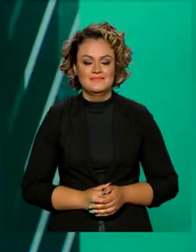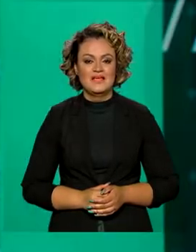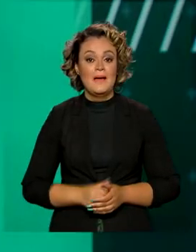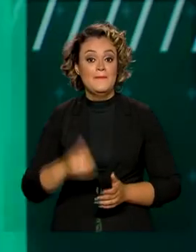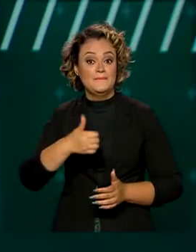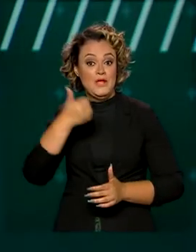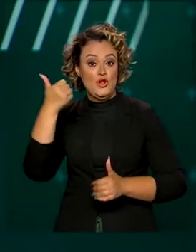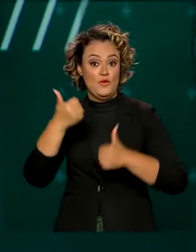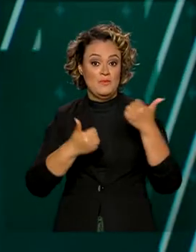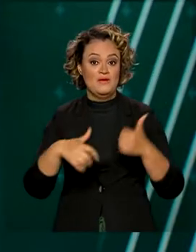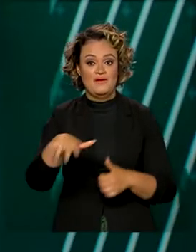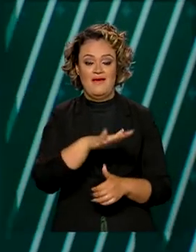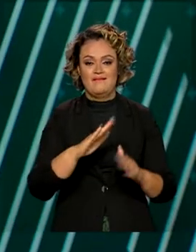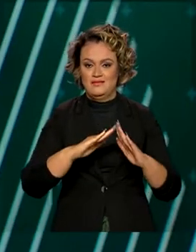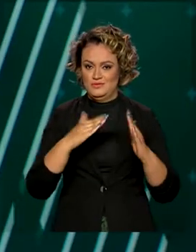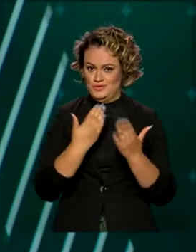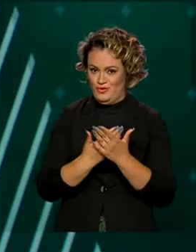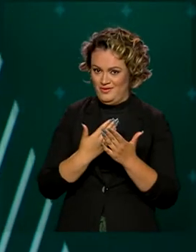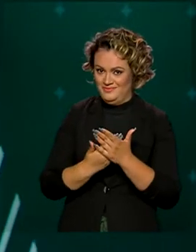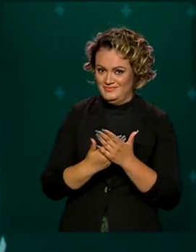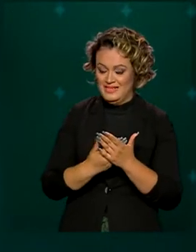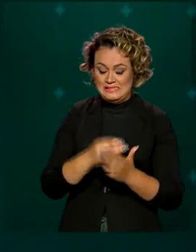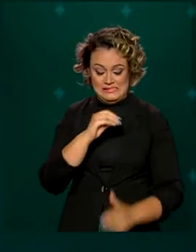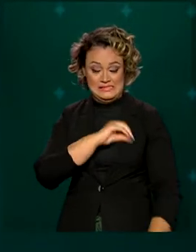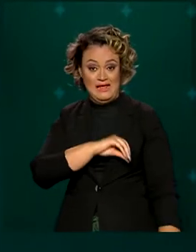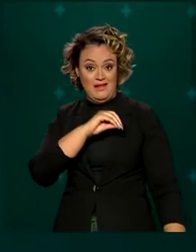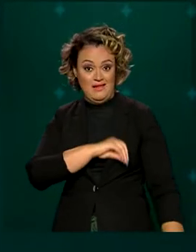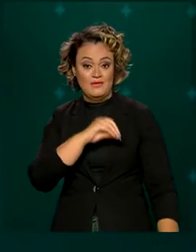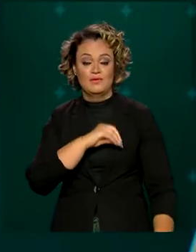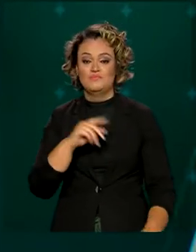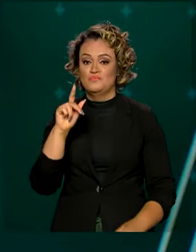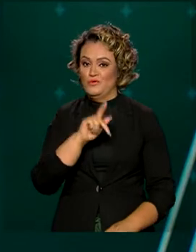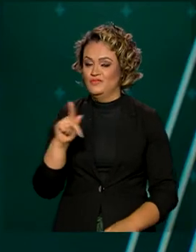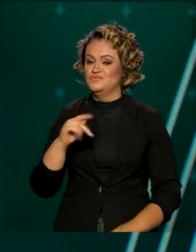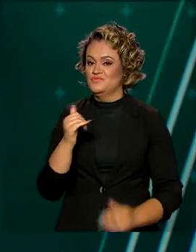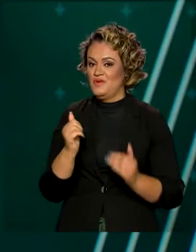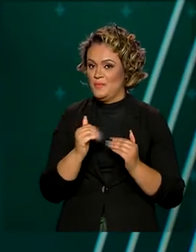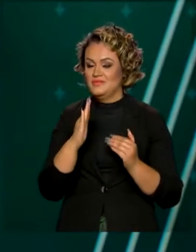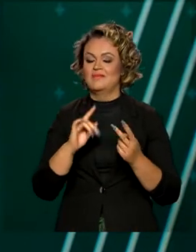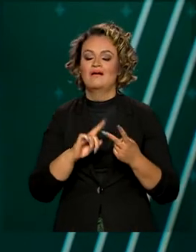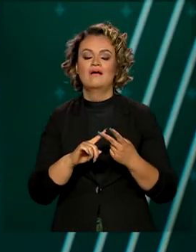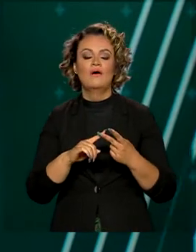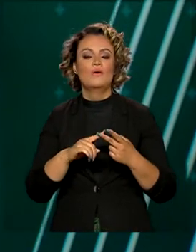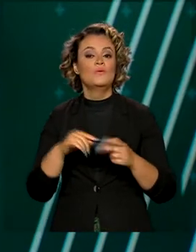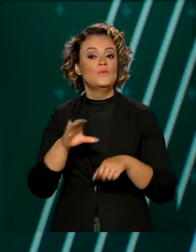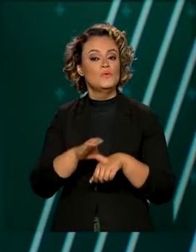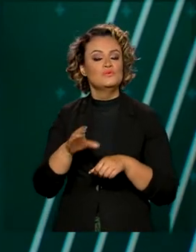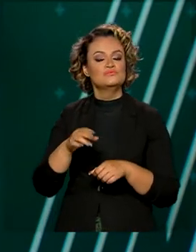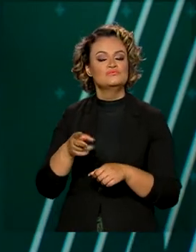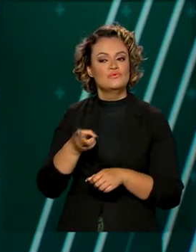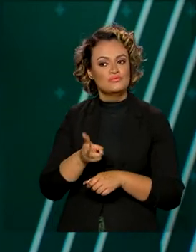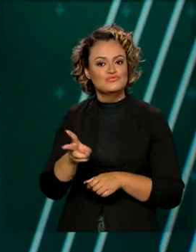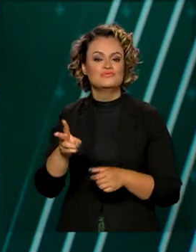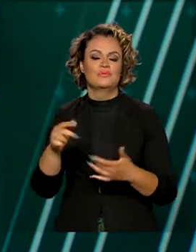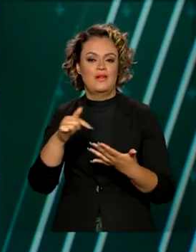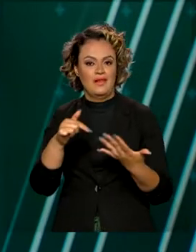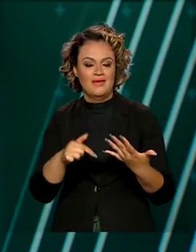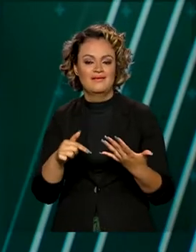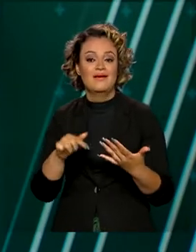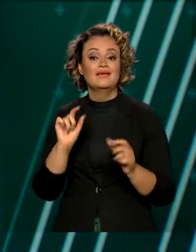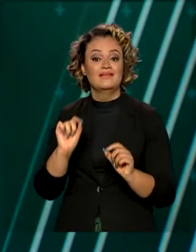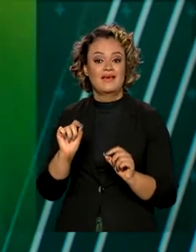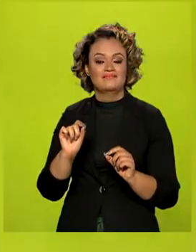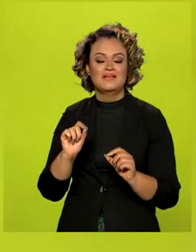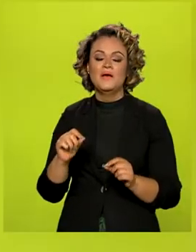Melhorias no ambiente escolar, aumento salarial para professores, cursos de formação continuada. Essas e outras